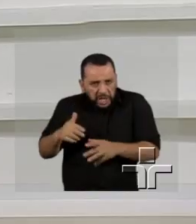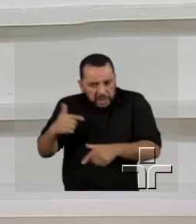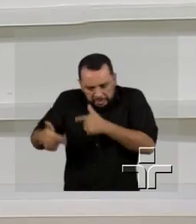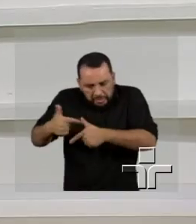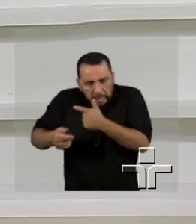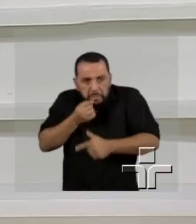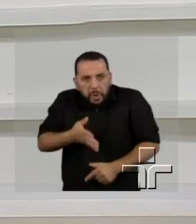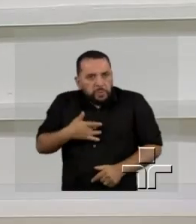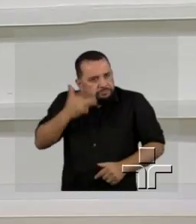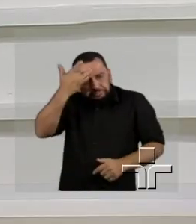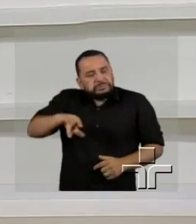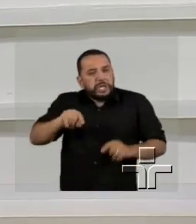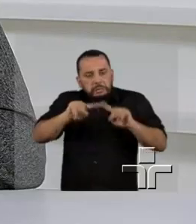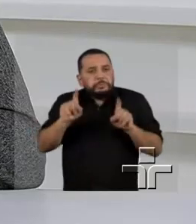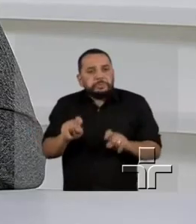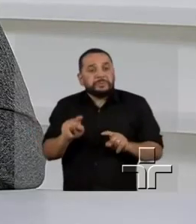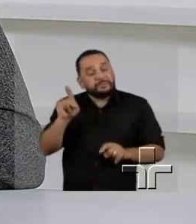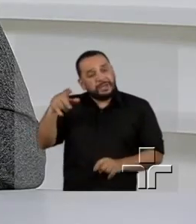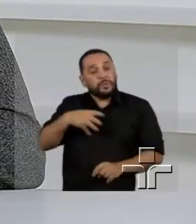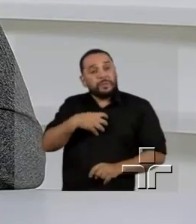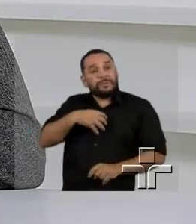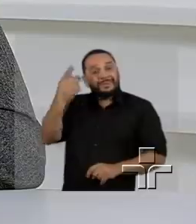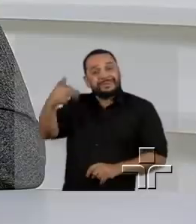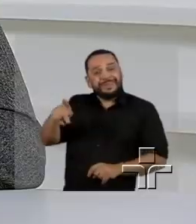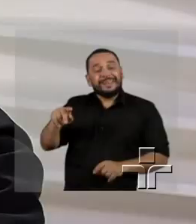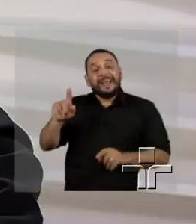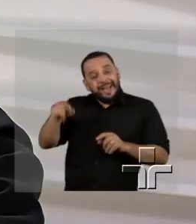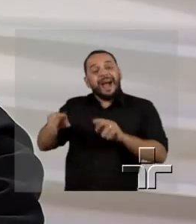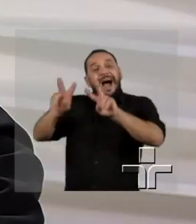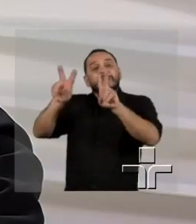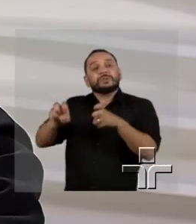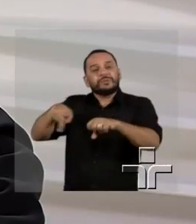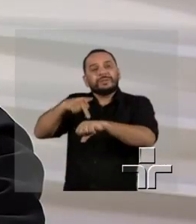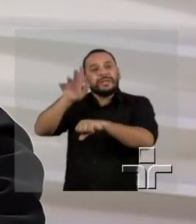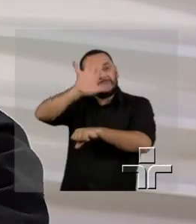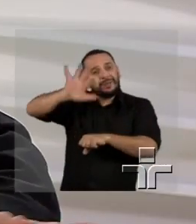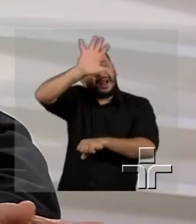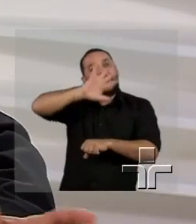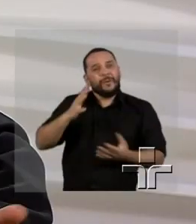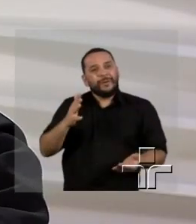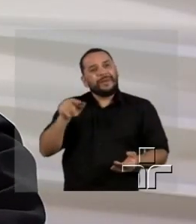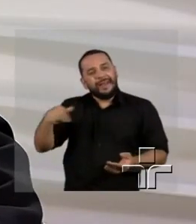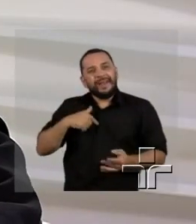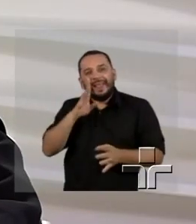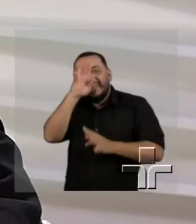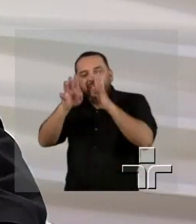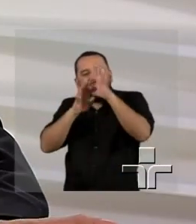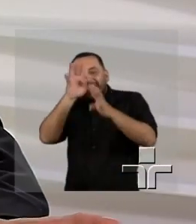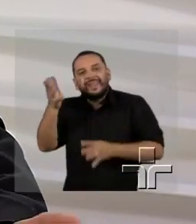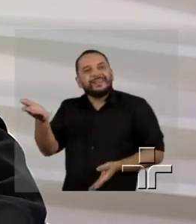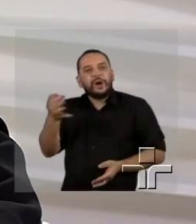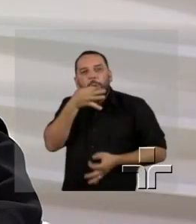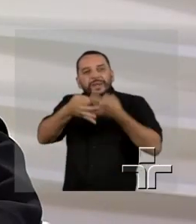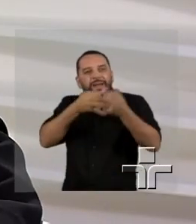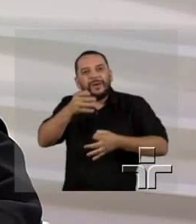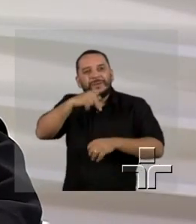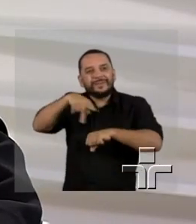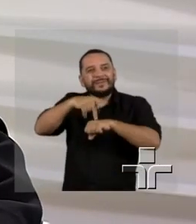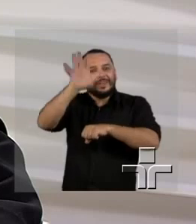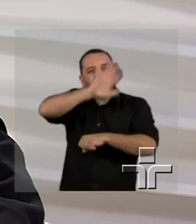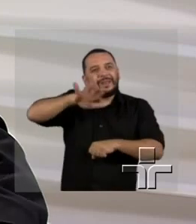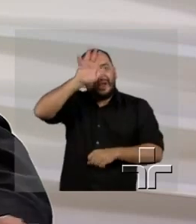cultura esquerdista maléfica que nos cerca, como sempre nos propomos. O senhor acha que está tudo bem